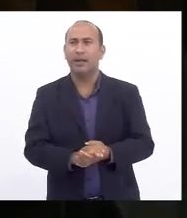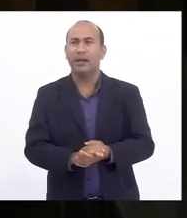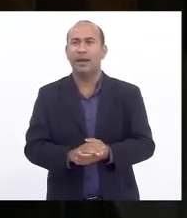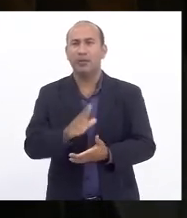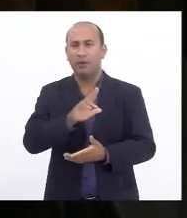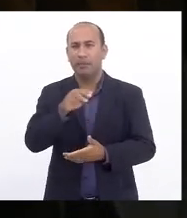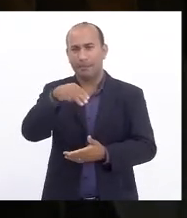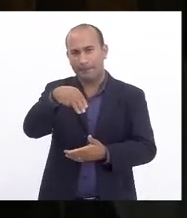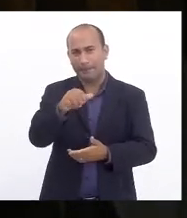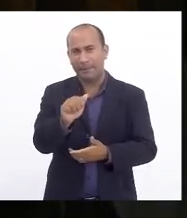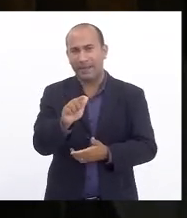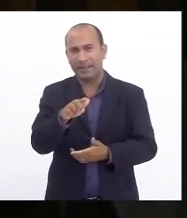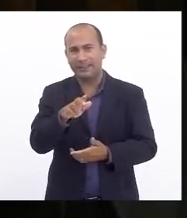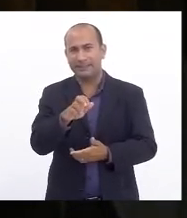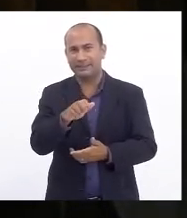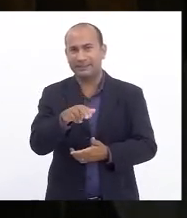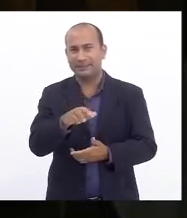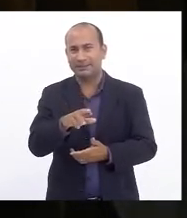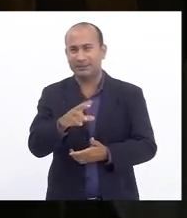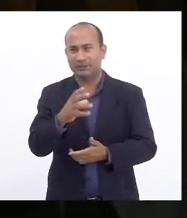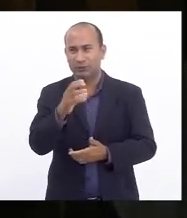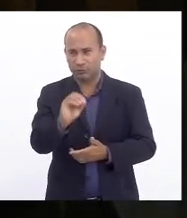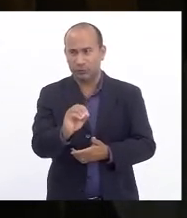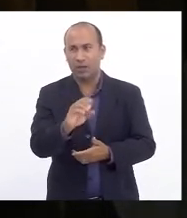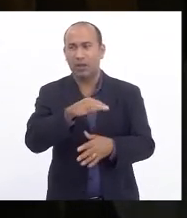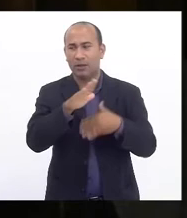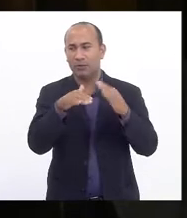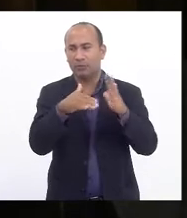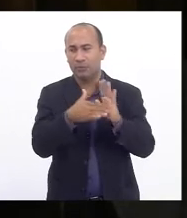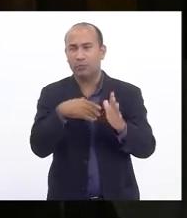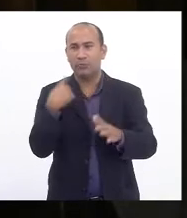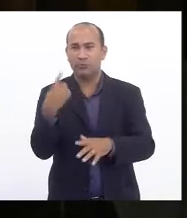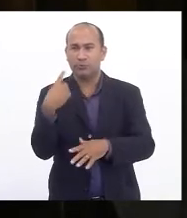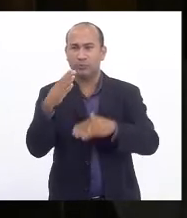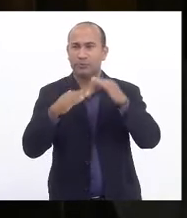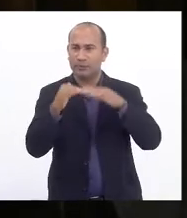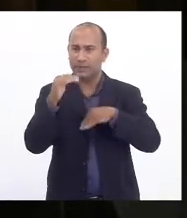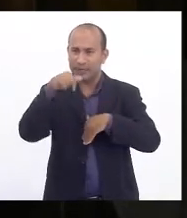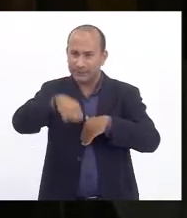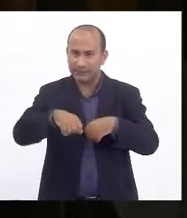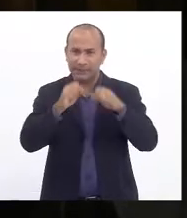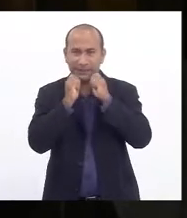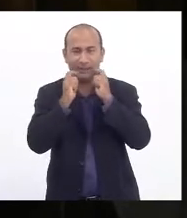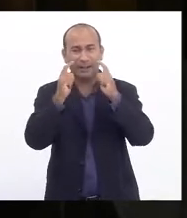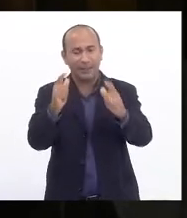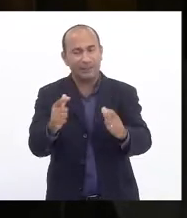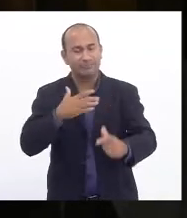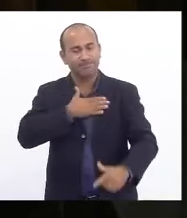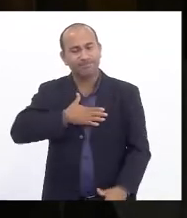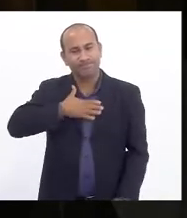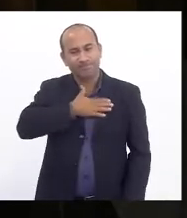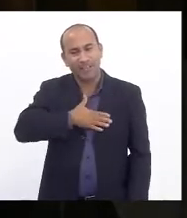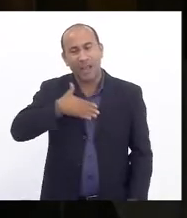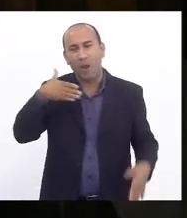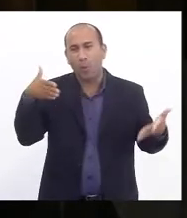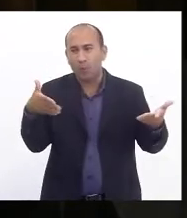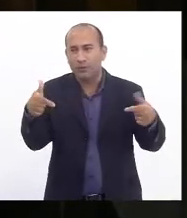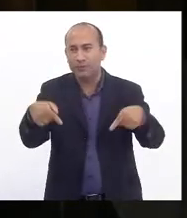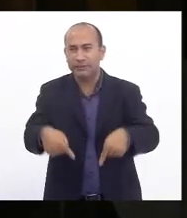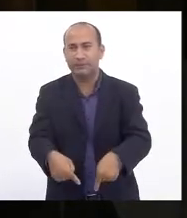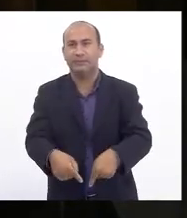Marquinhos aqui saudando a presença de todos os nossos funcionários Daleste para mim é uma grande satisfação tá aqui hoje